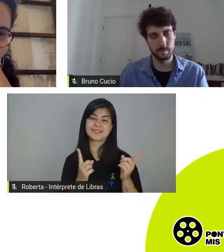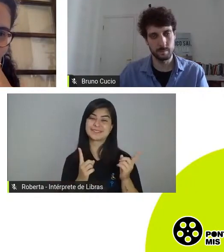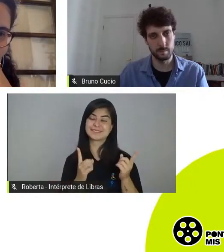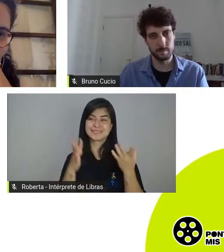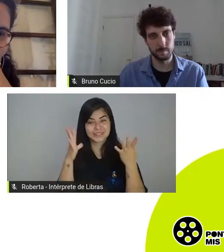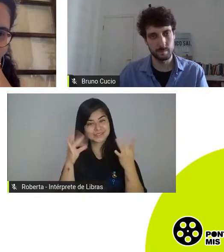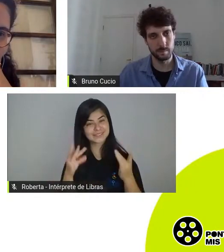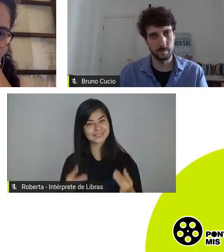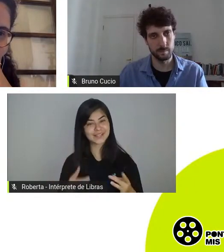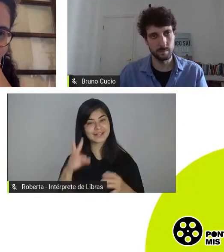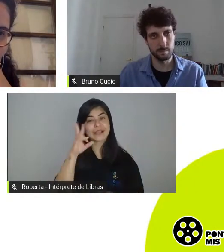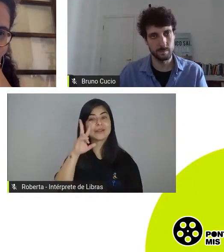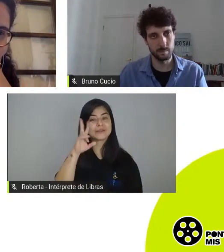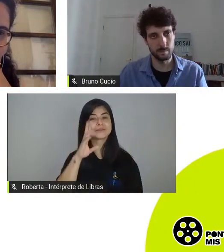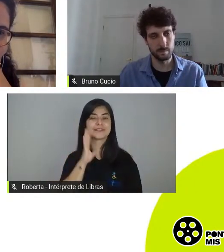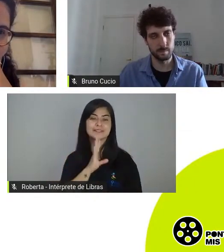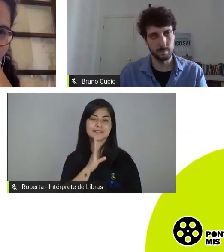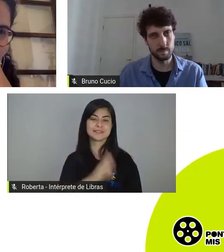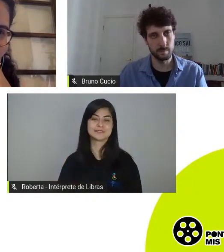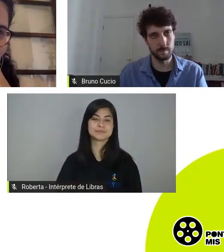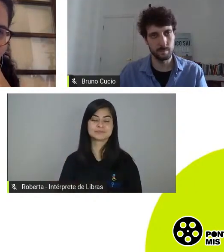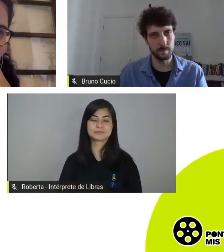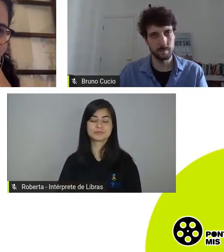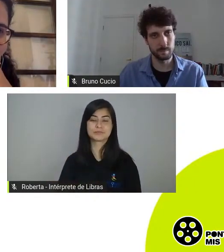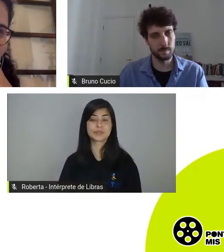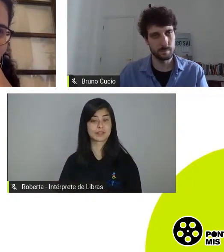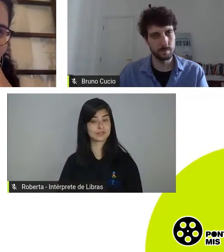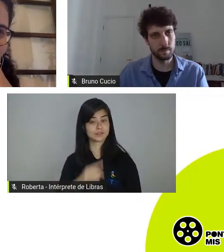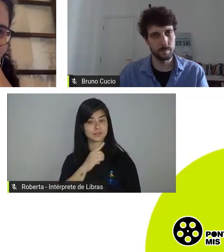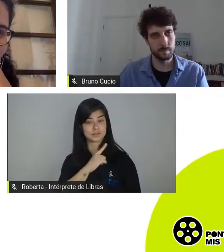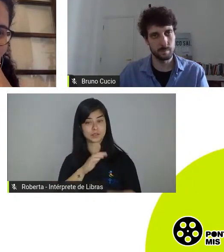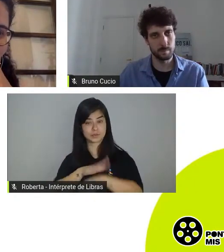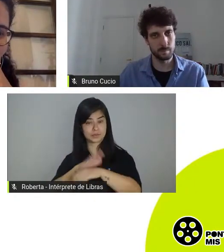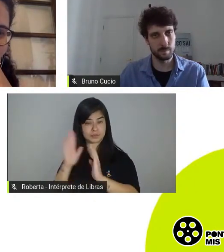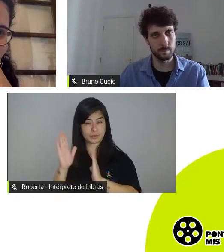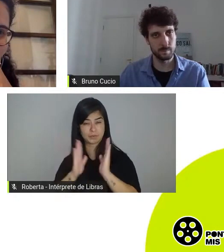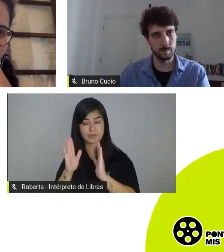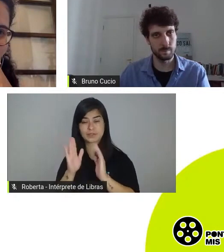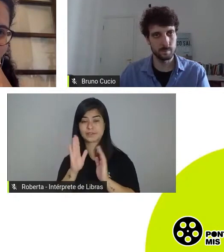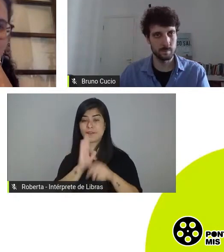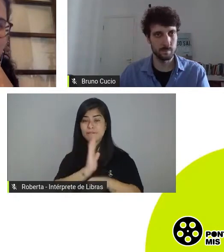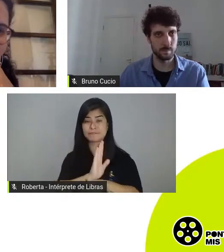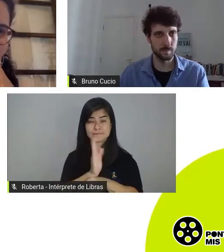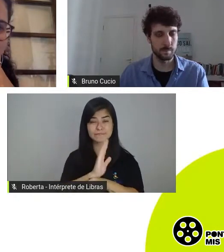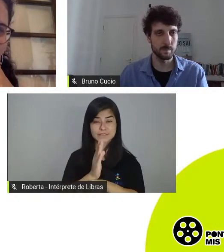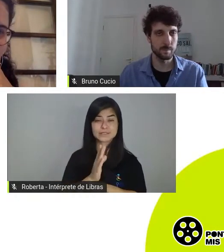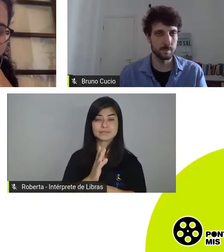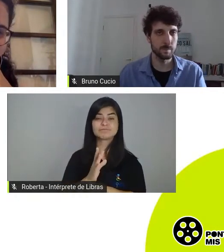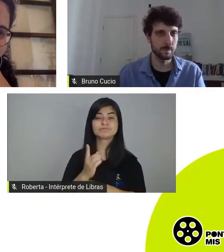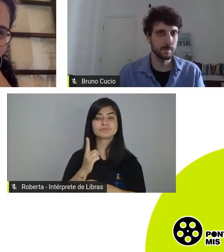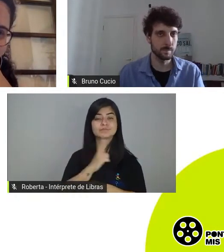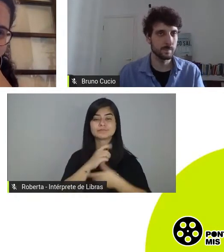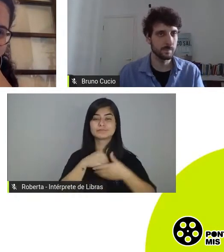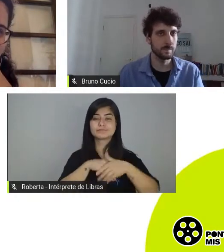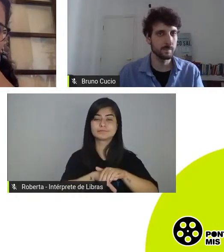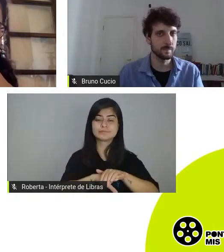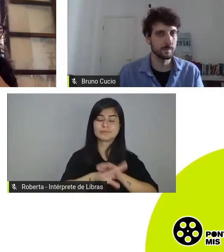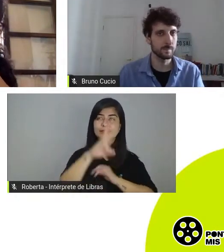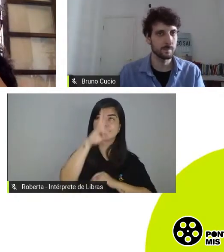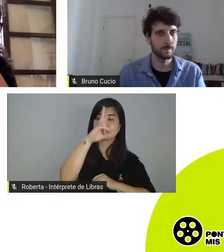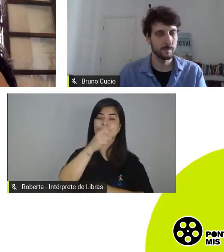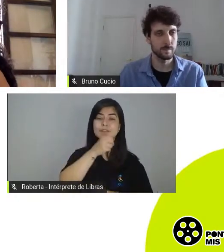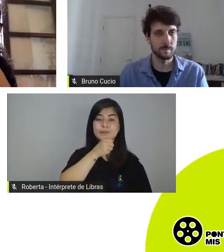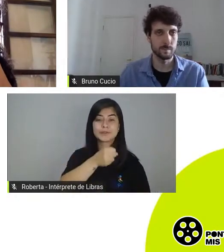também, muito bacana. Tem momentos, todo filme, ele é, de alguma maneira, um documentário, todo filme, porque ele